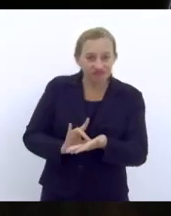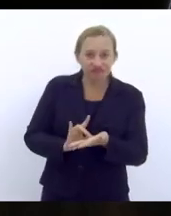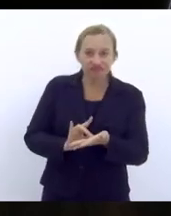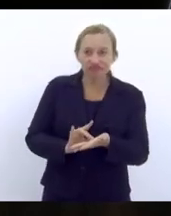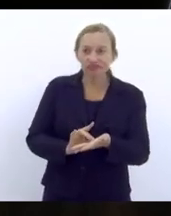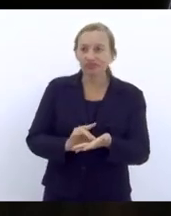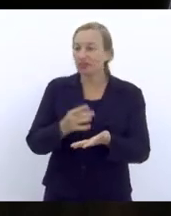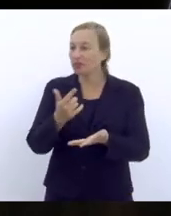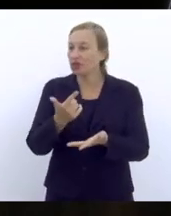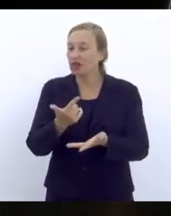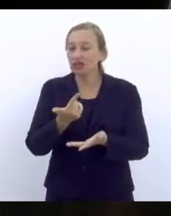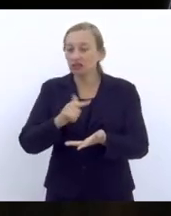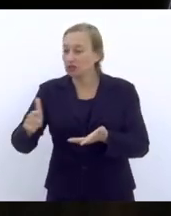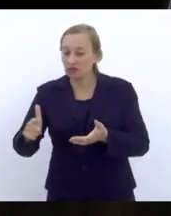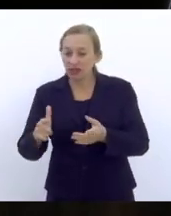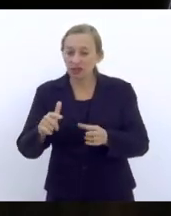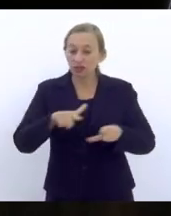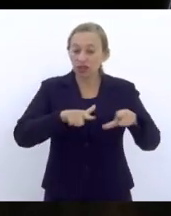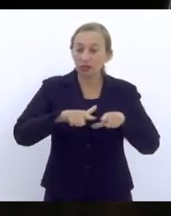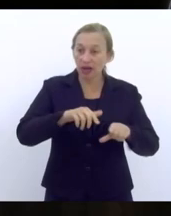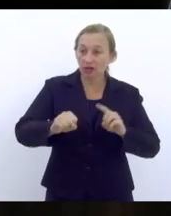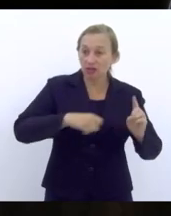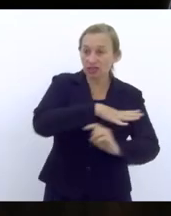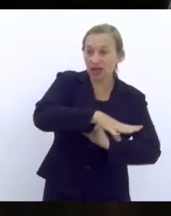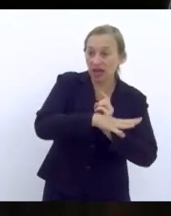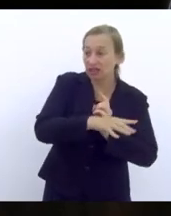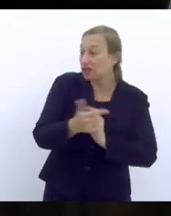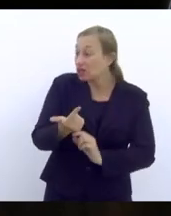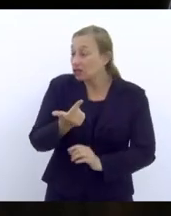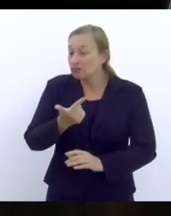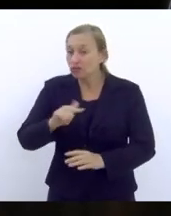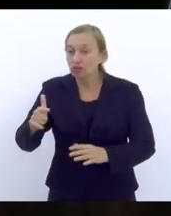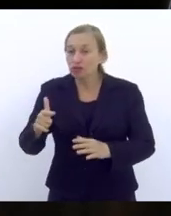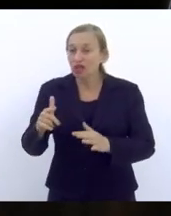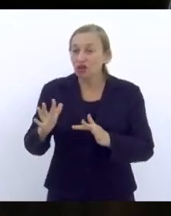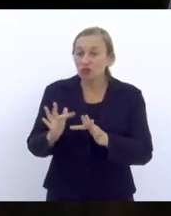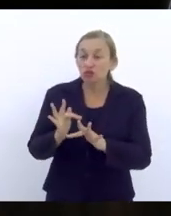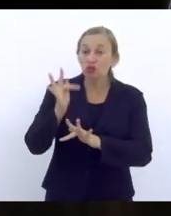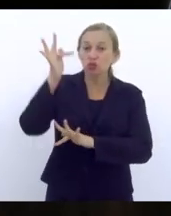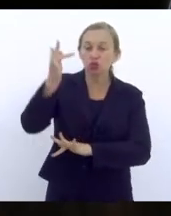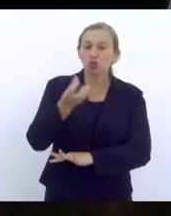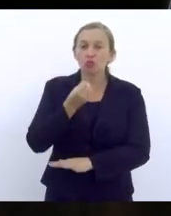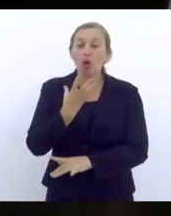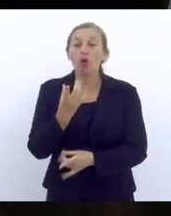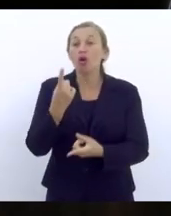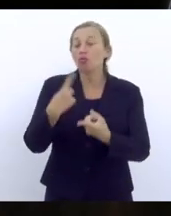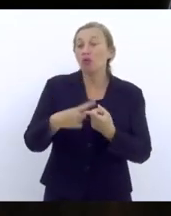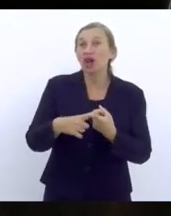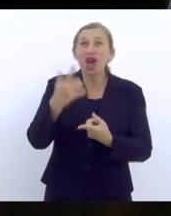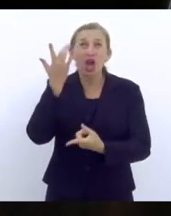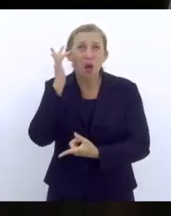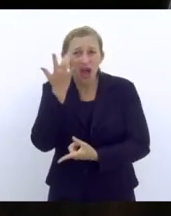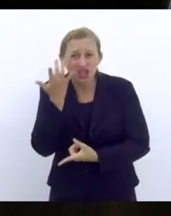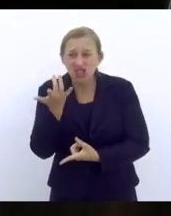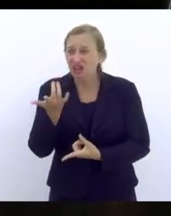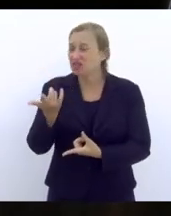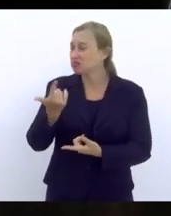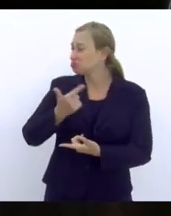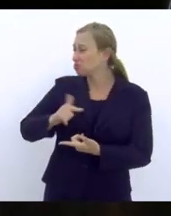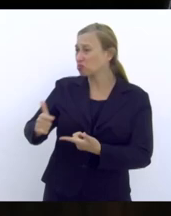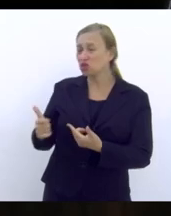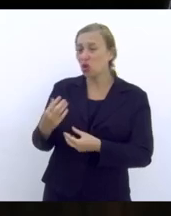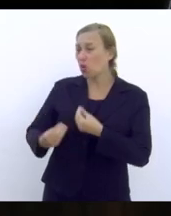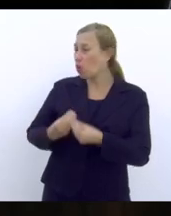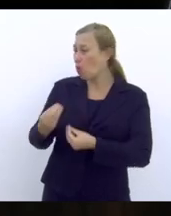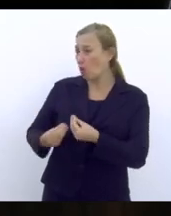esses trabalhos sociais, não há uma saída, porque eu realmente achava que não tinha jeito para mim.